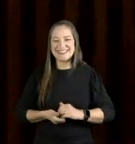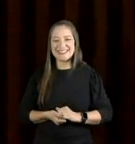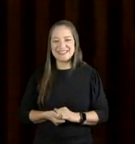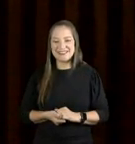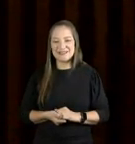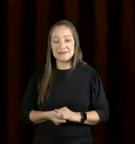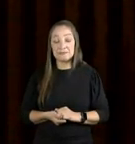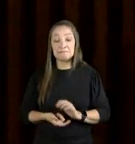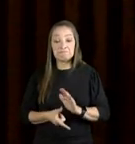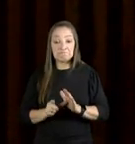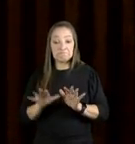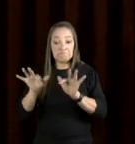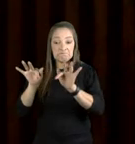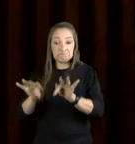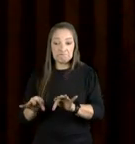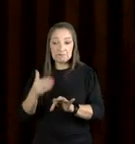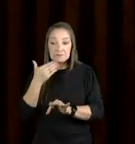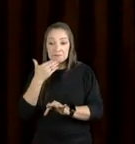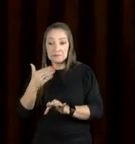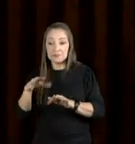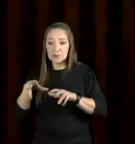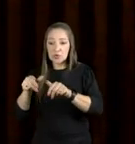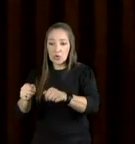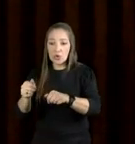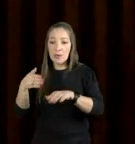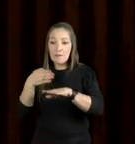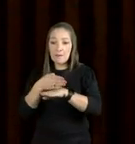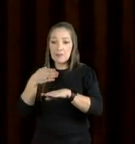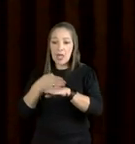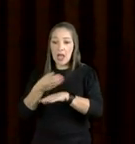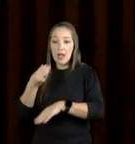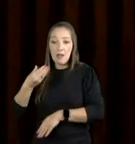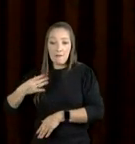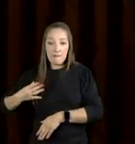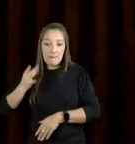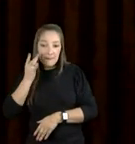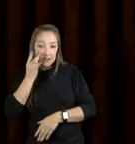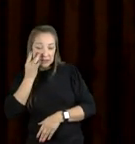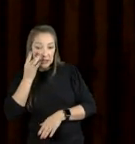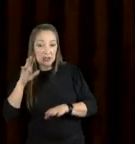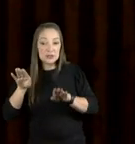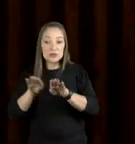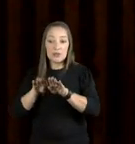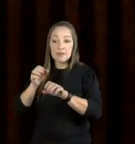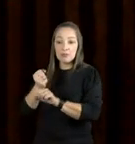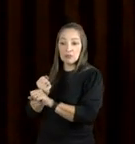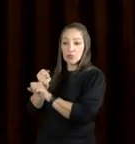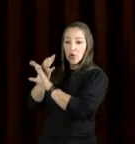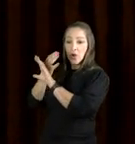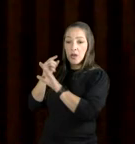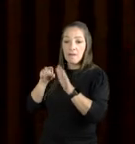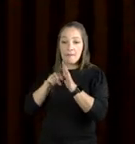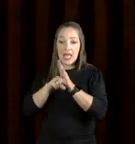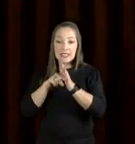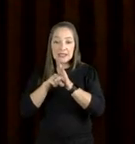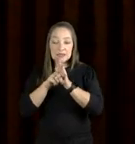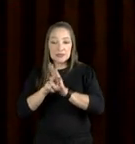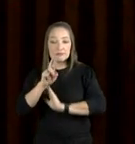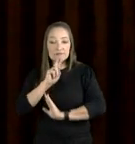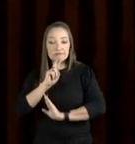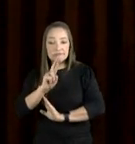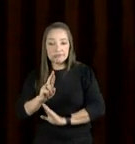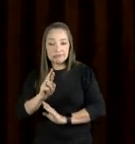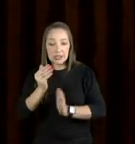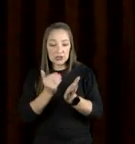Antes de encerrarmos, gostaria de solicitar que todos os participantes, tanto presencial quanto online, que respondam nossa pesquisa sobre as iniciativas do CREA